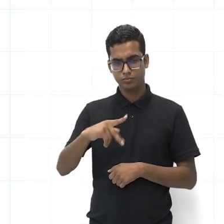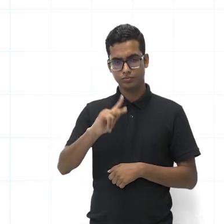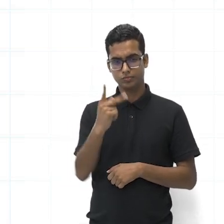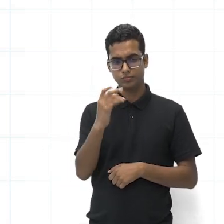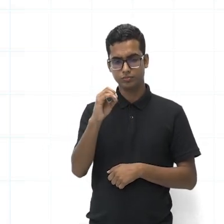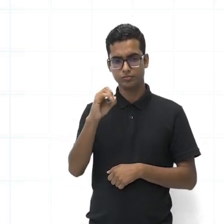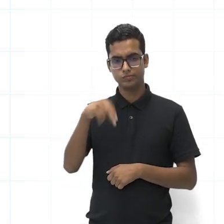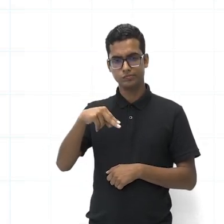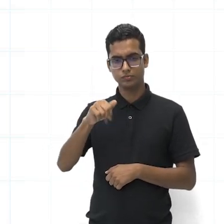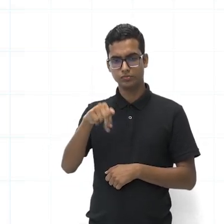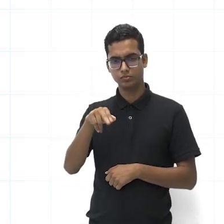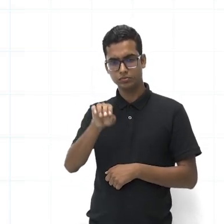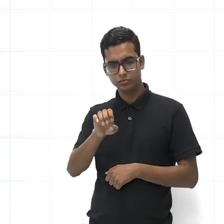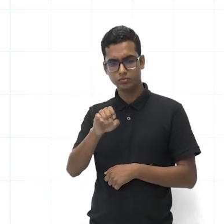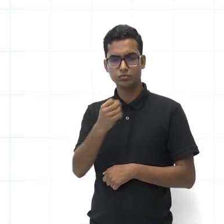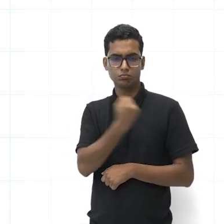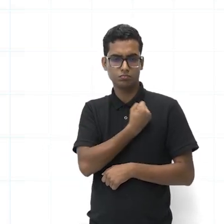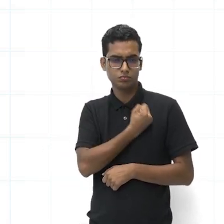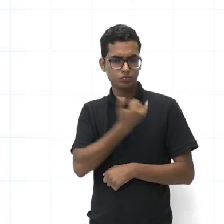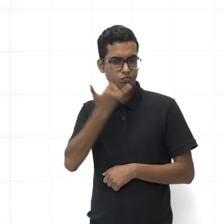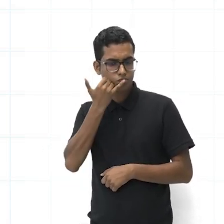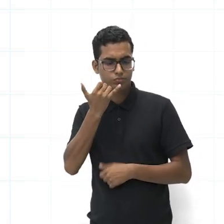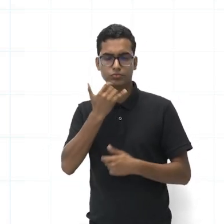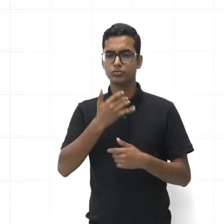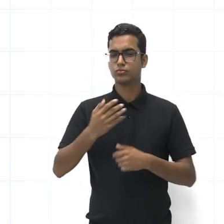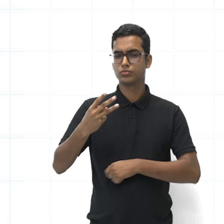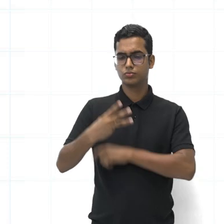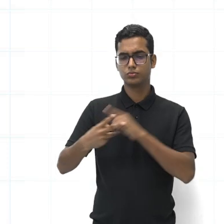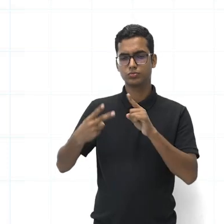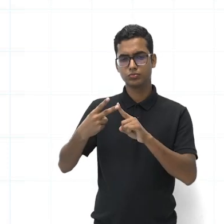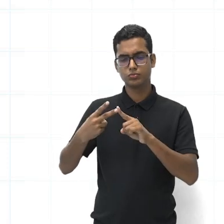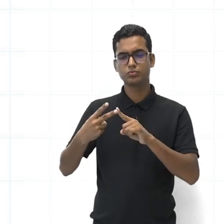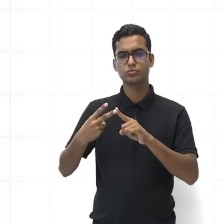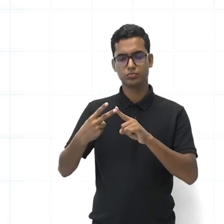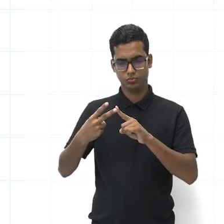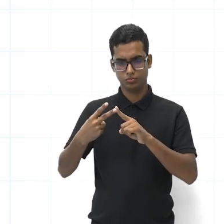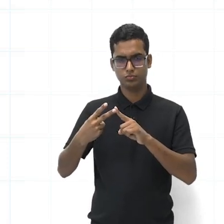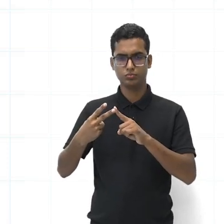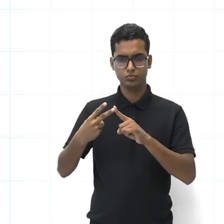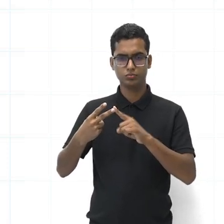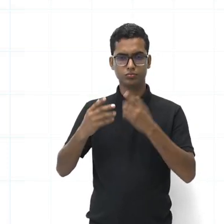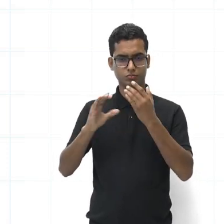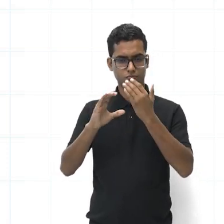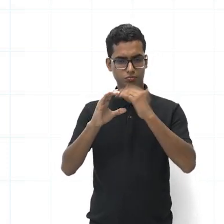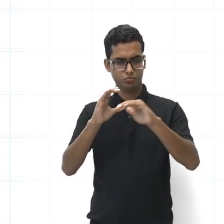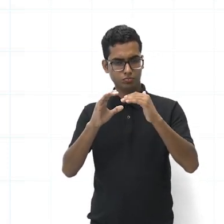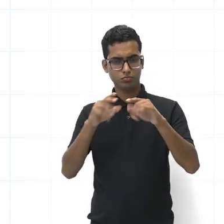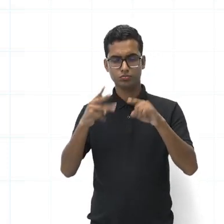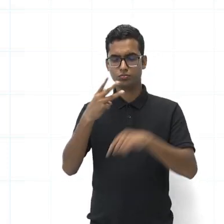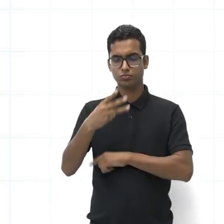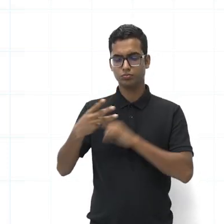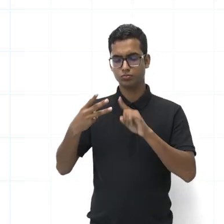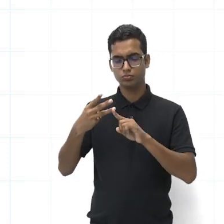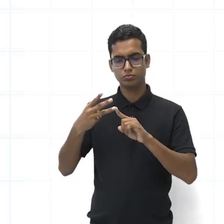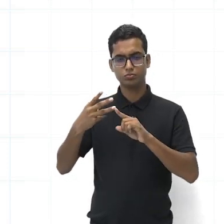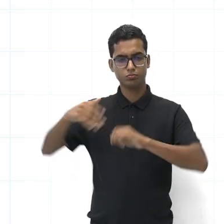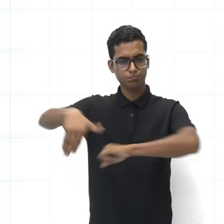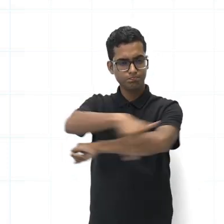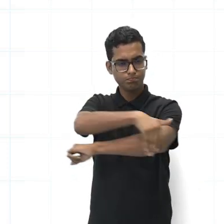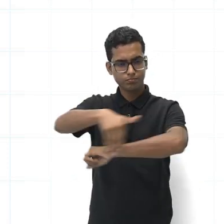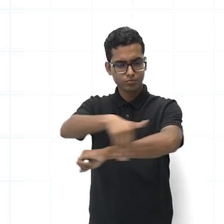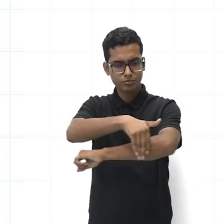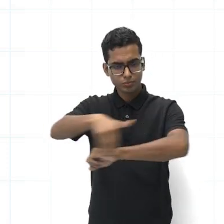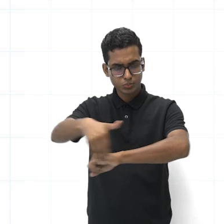ou do e-mail, né, email address, physical address, e qual o seu endereço físico. Aqui a gente está falando